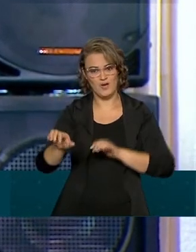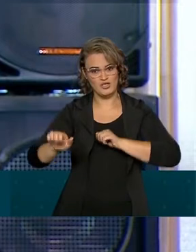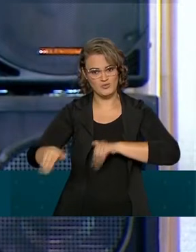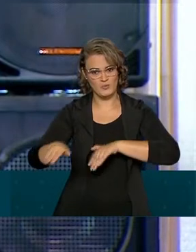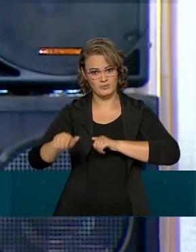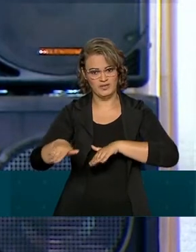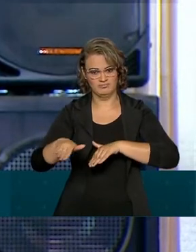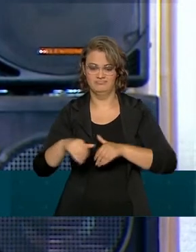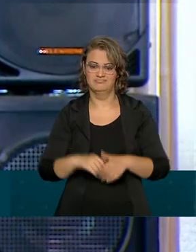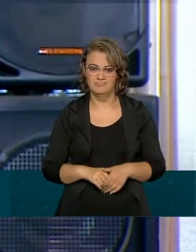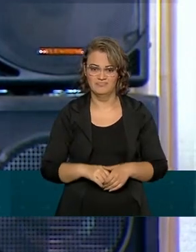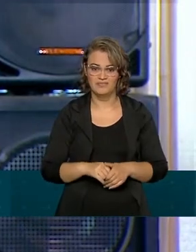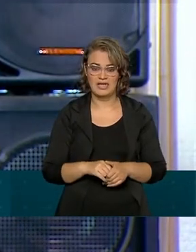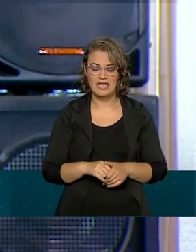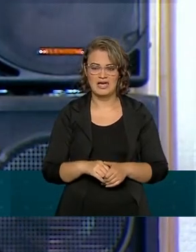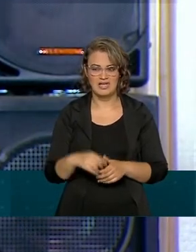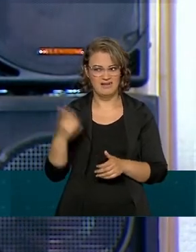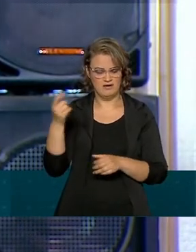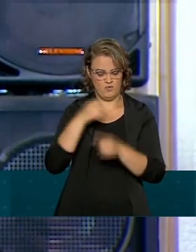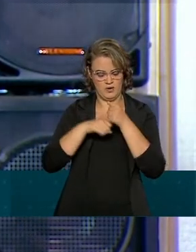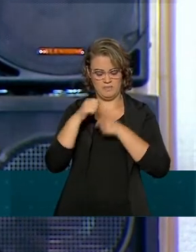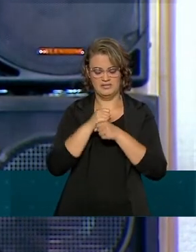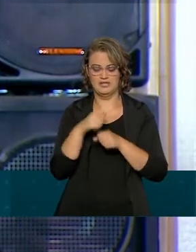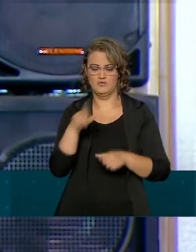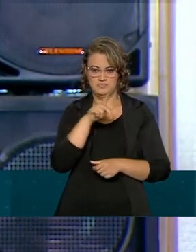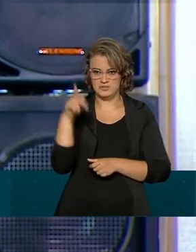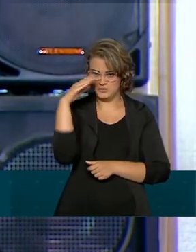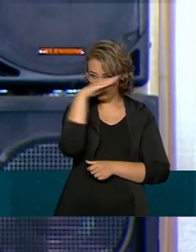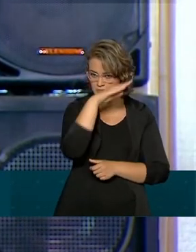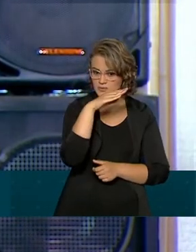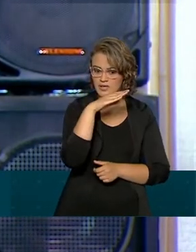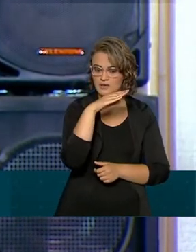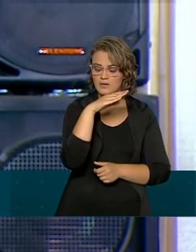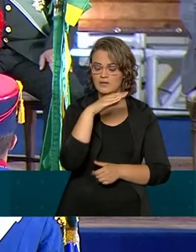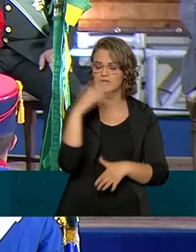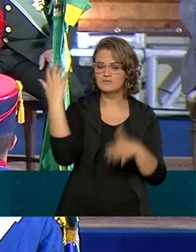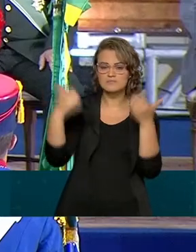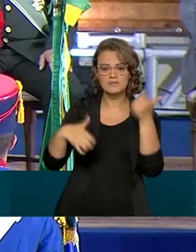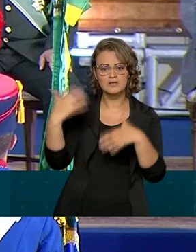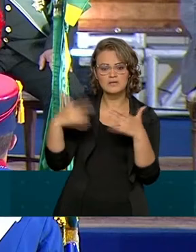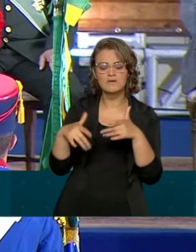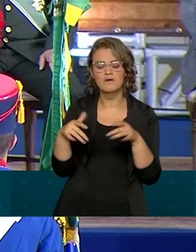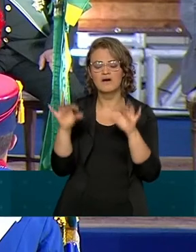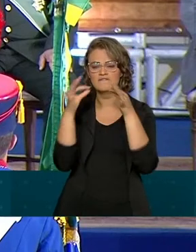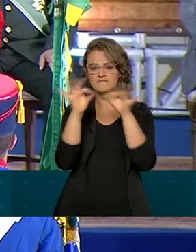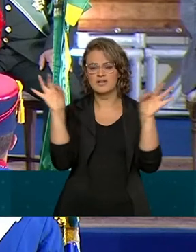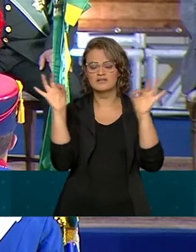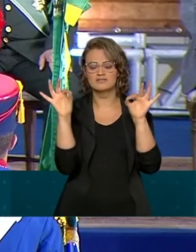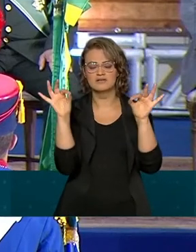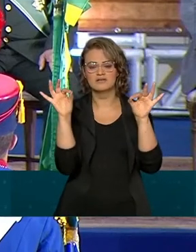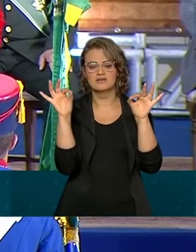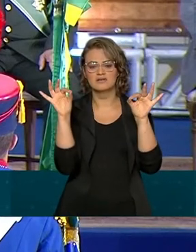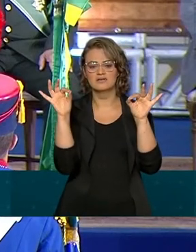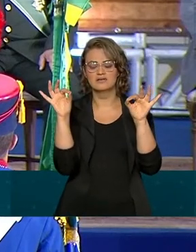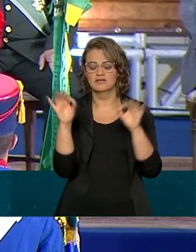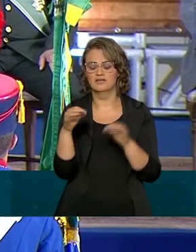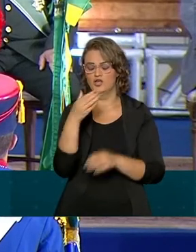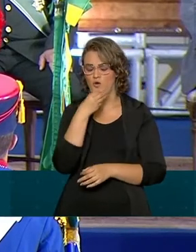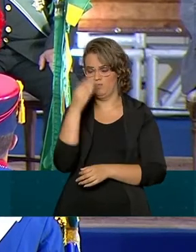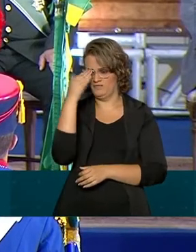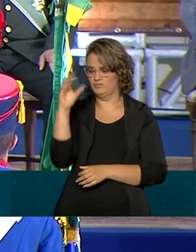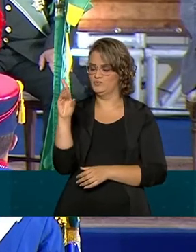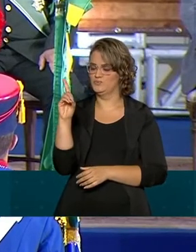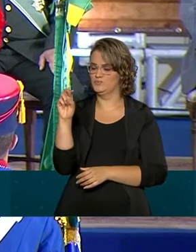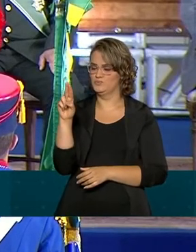naquela ocasião o Presidente da República Jair bolsonaro fez em citação a famosa frase proferida pelo Duque